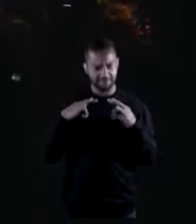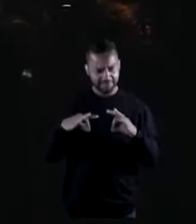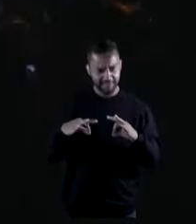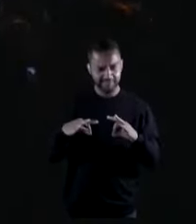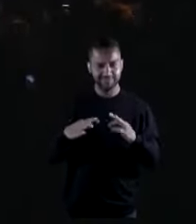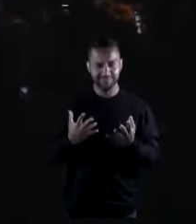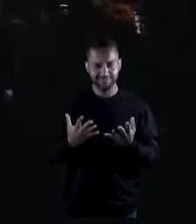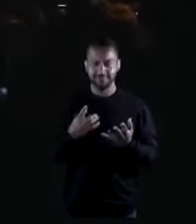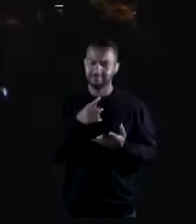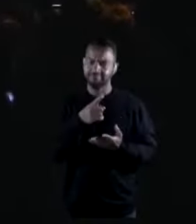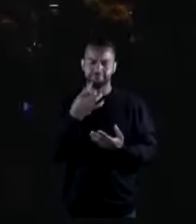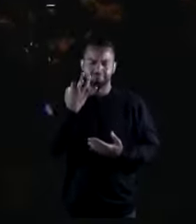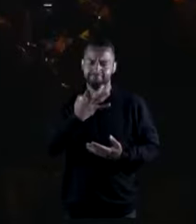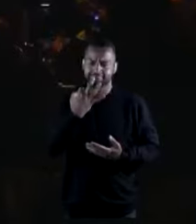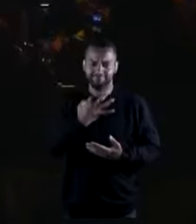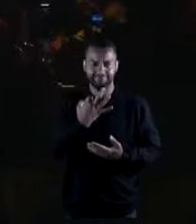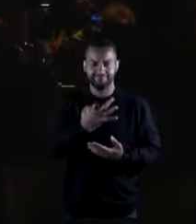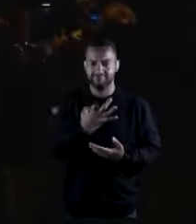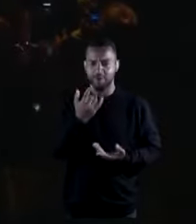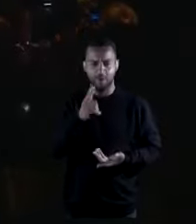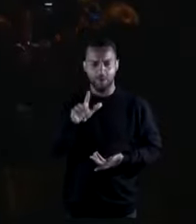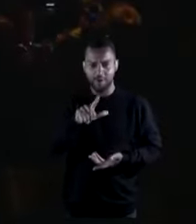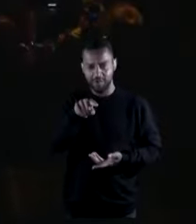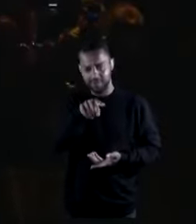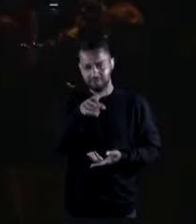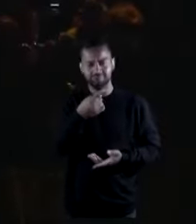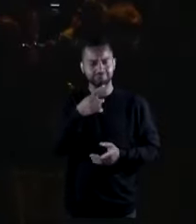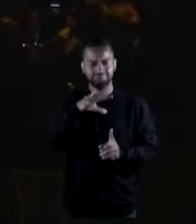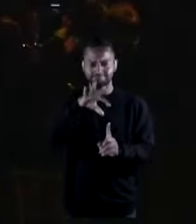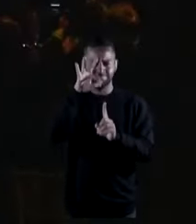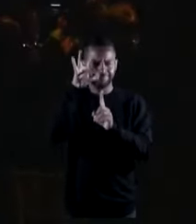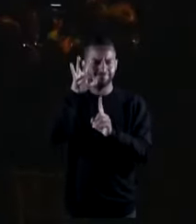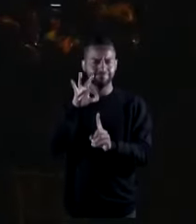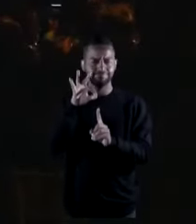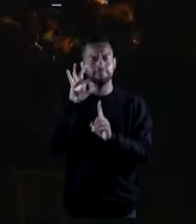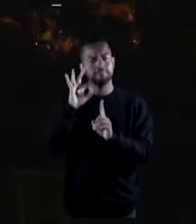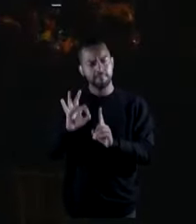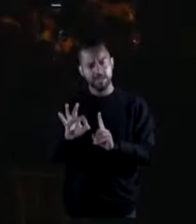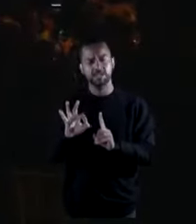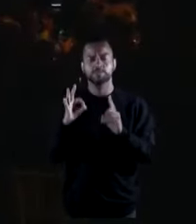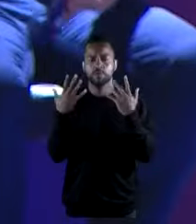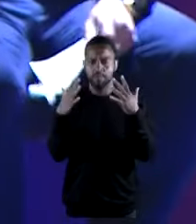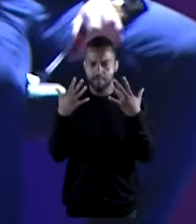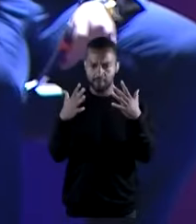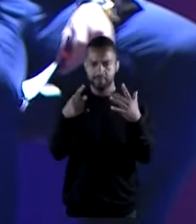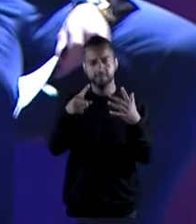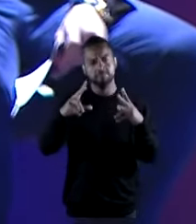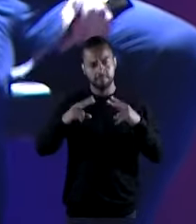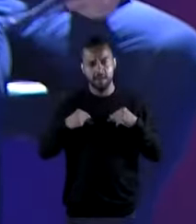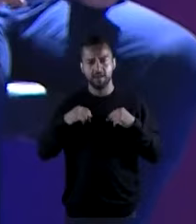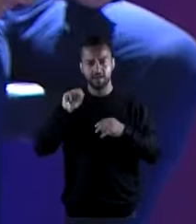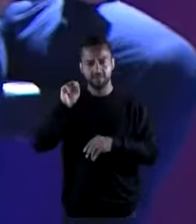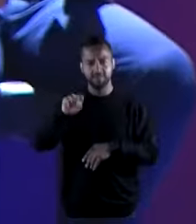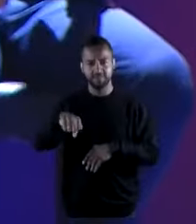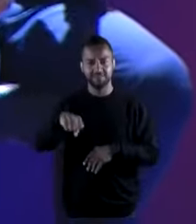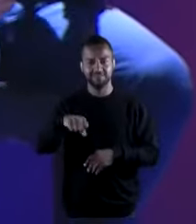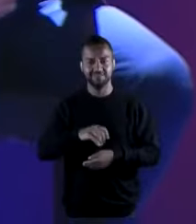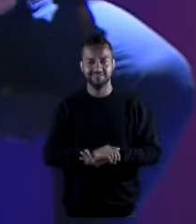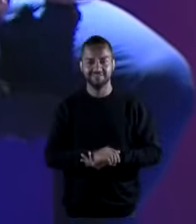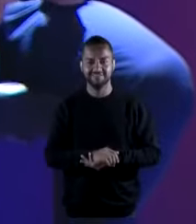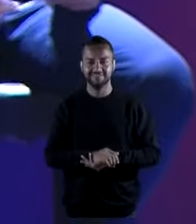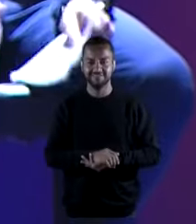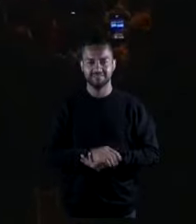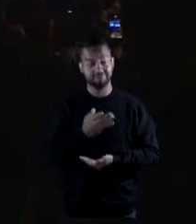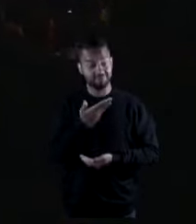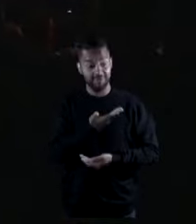Sem dúvida. João foi o grande destaque do Campeonato Paulista na posição. Parabéns. merecidíssimo. Ah, Cleo, do vendo